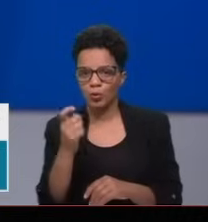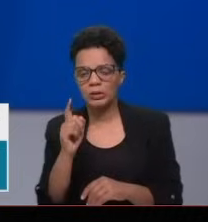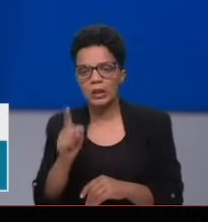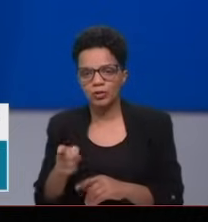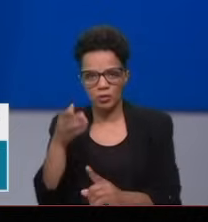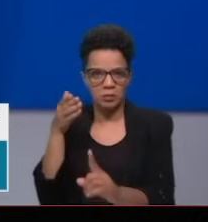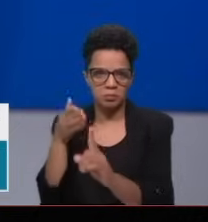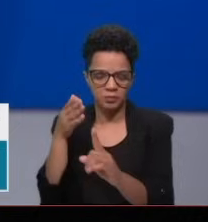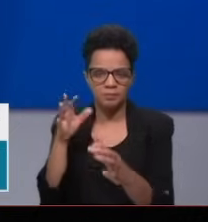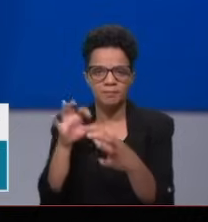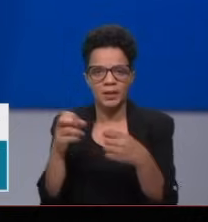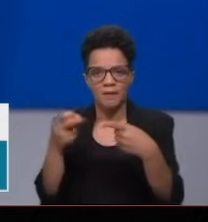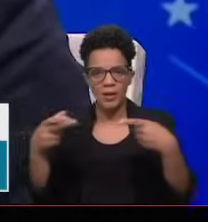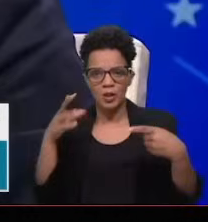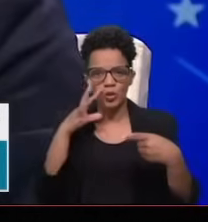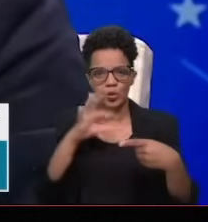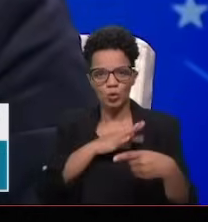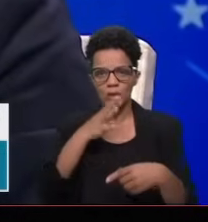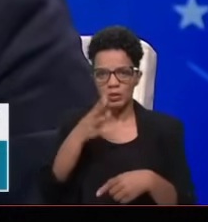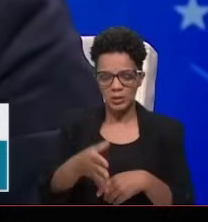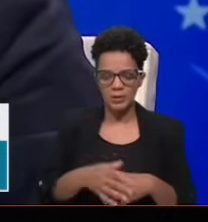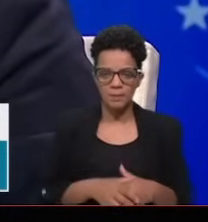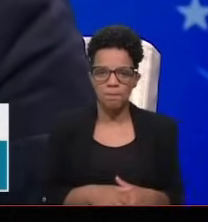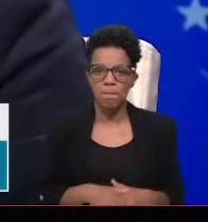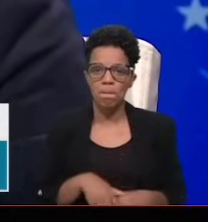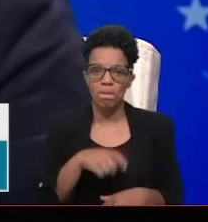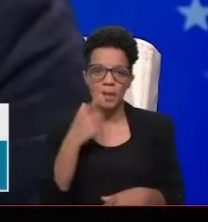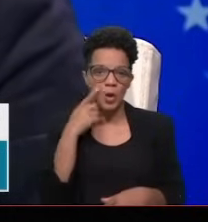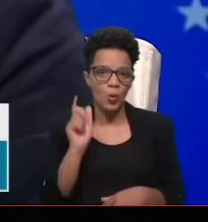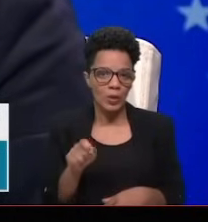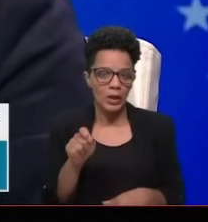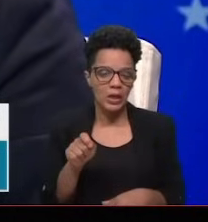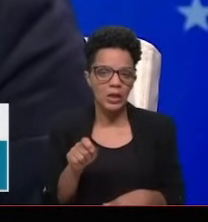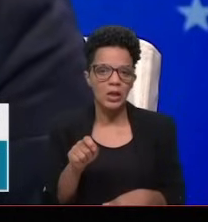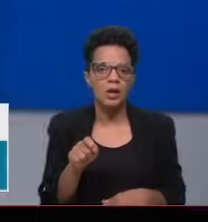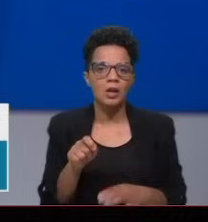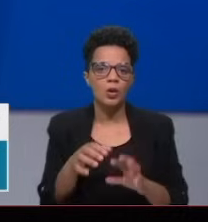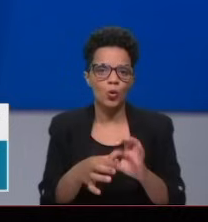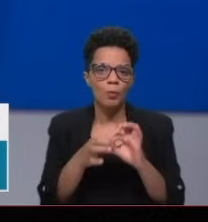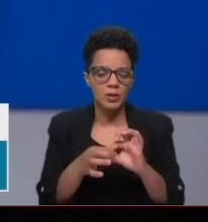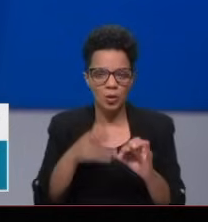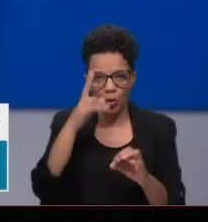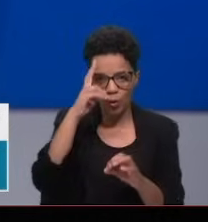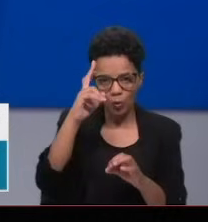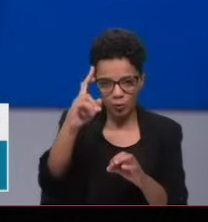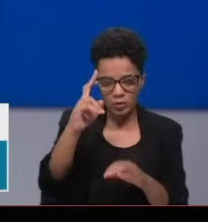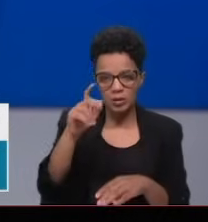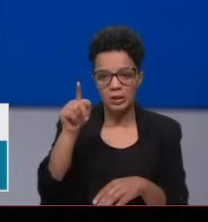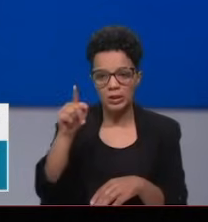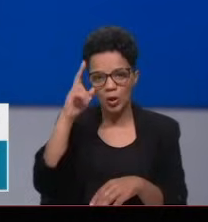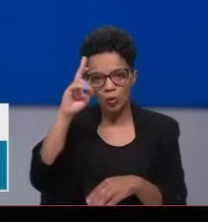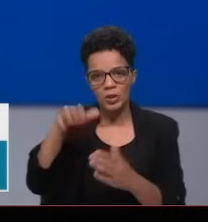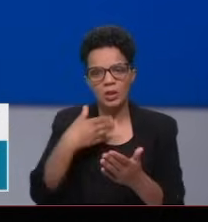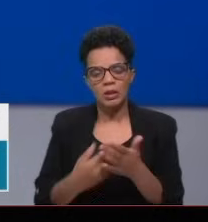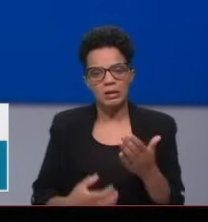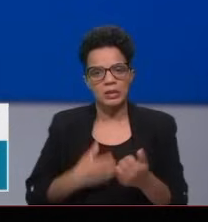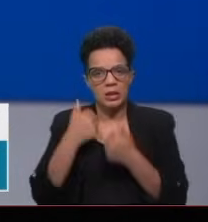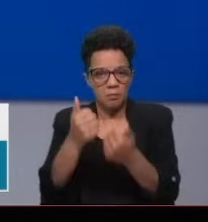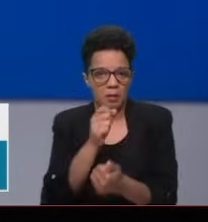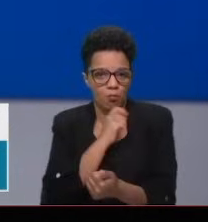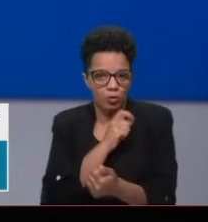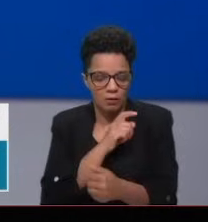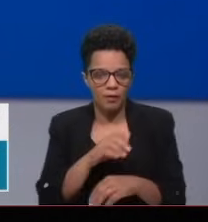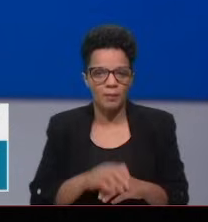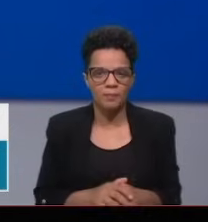concreta e tem a ver com uma frase que o senhor disse que é se calhar a Ucrânia devia entrar numa cooperação reforçada com a Rússia em que a Rússia se sentisse confortável isso